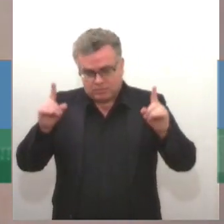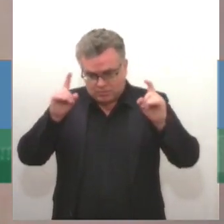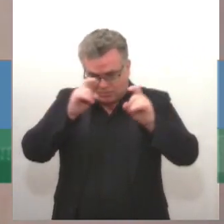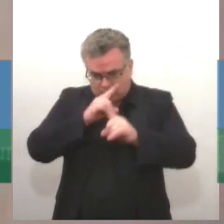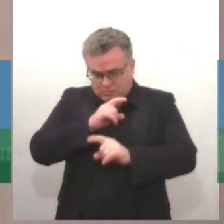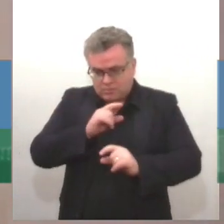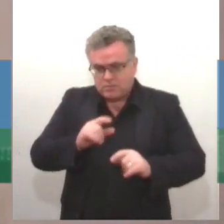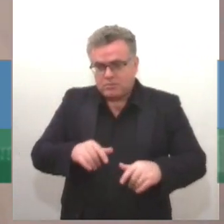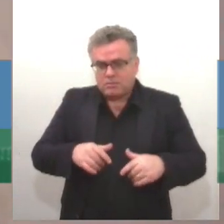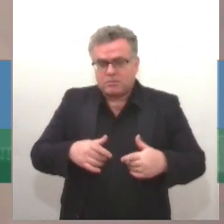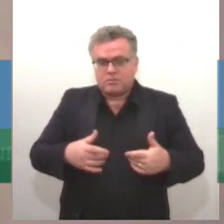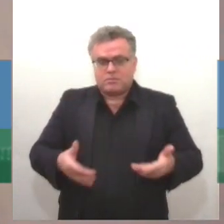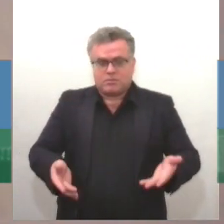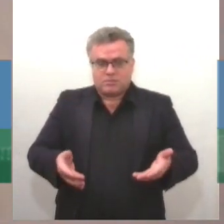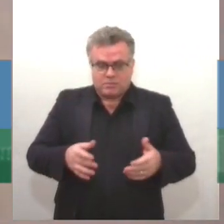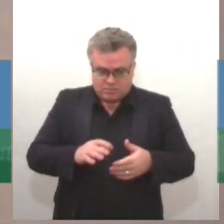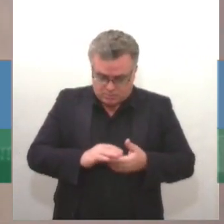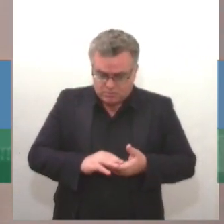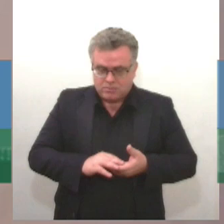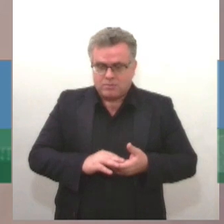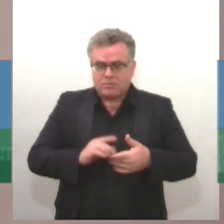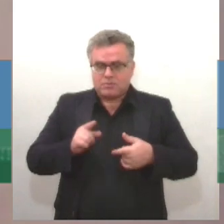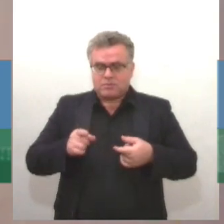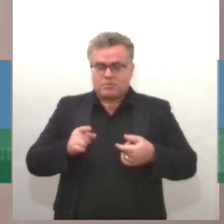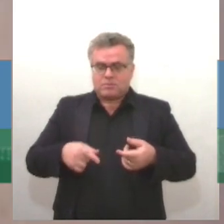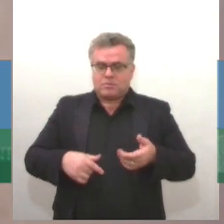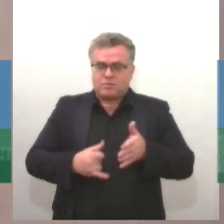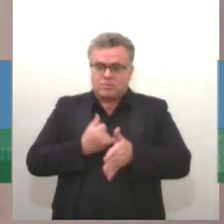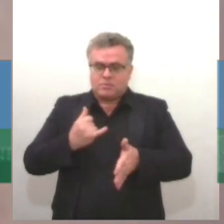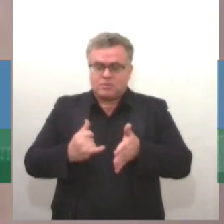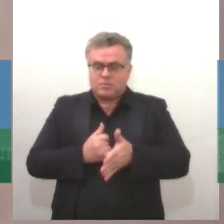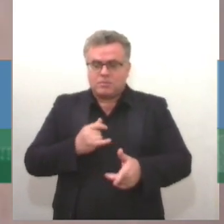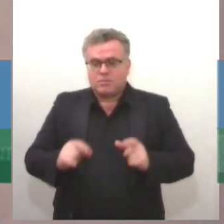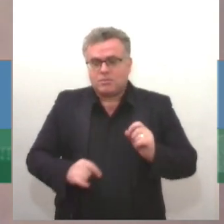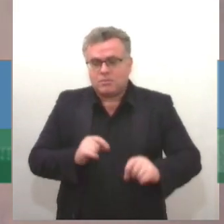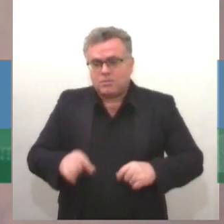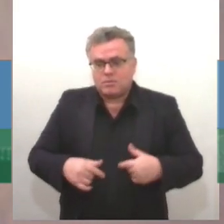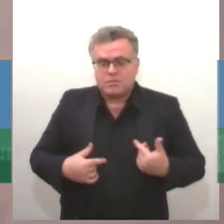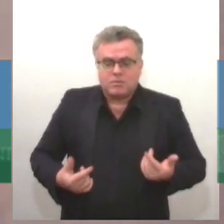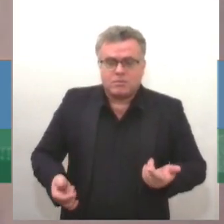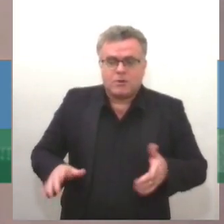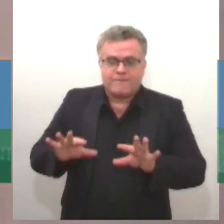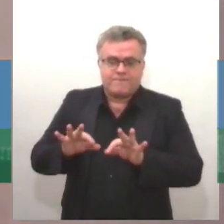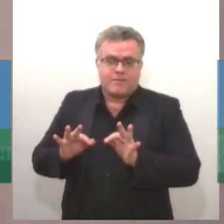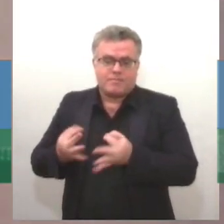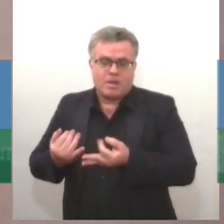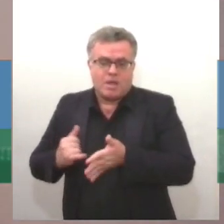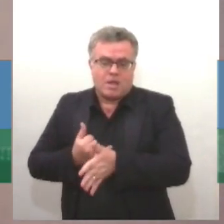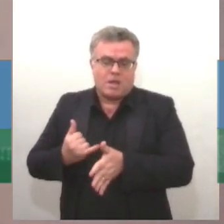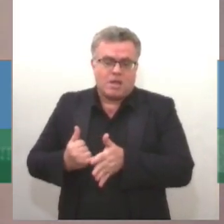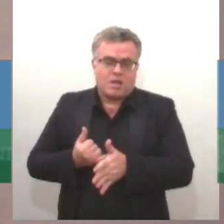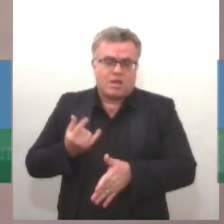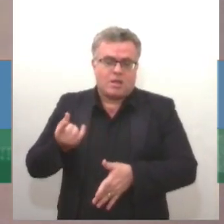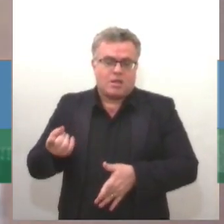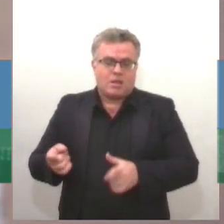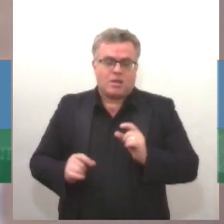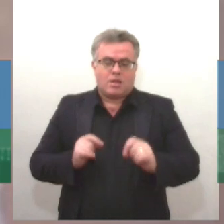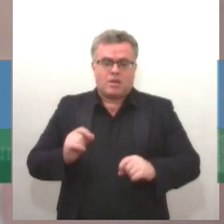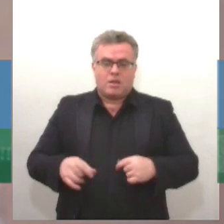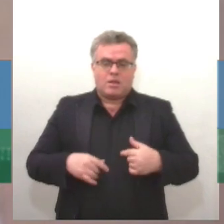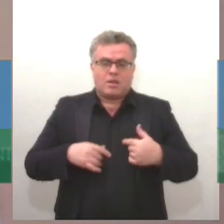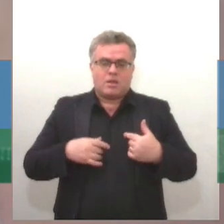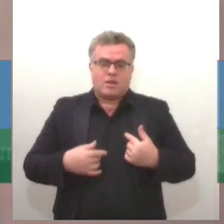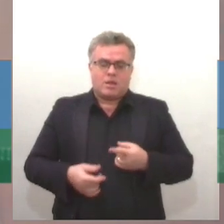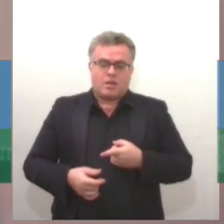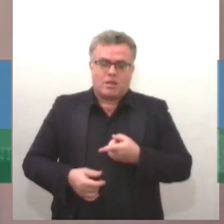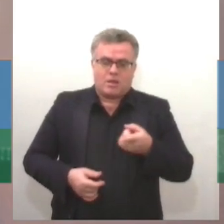você começa a contratar o amigo, né, o parente, o correligionário e tal,